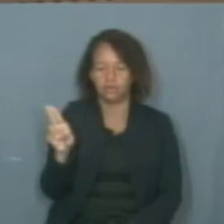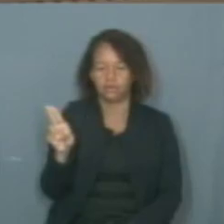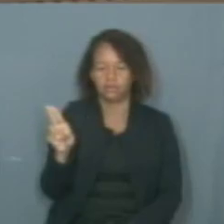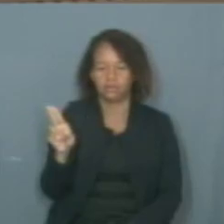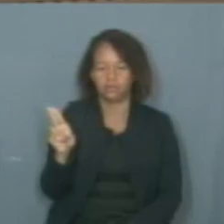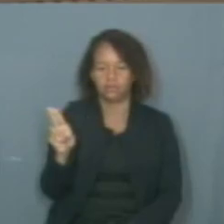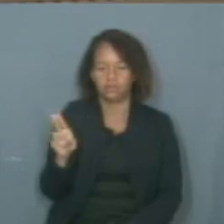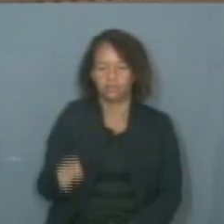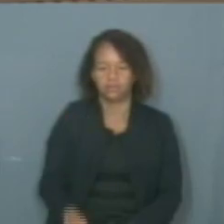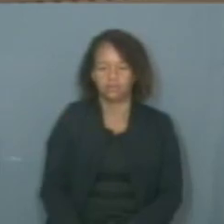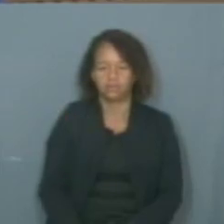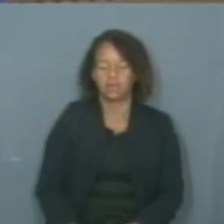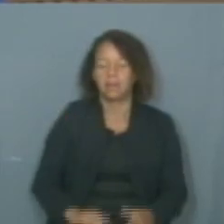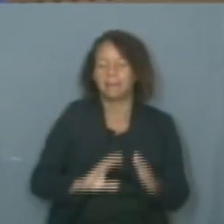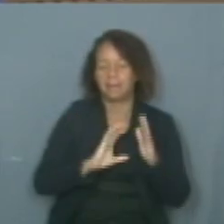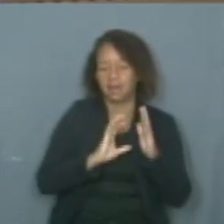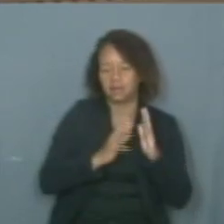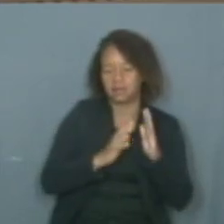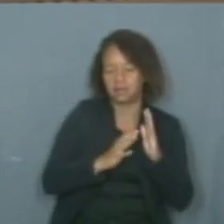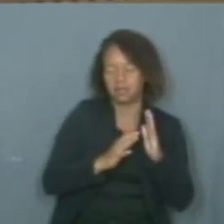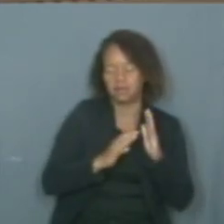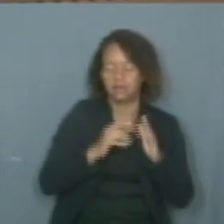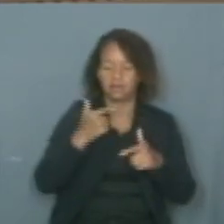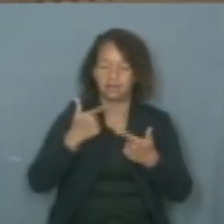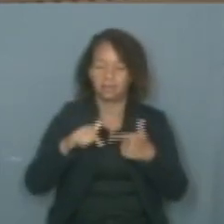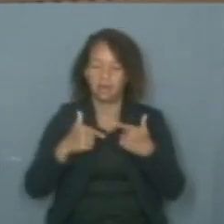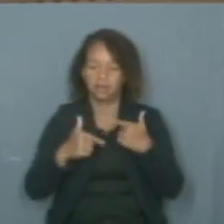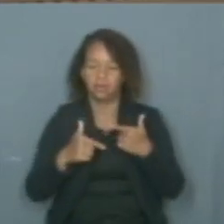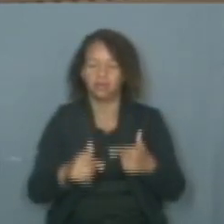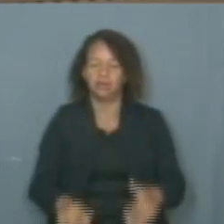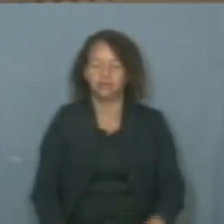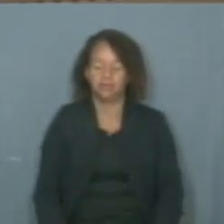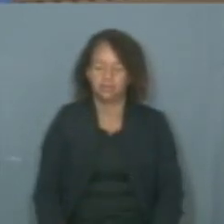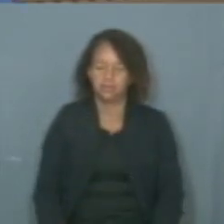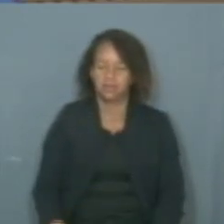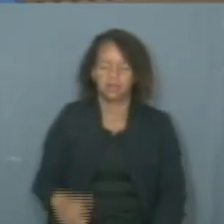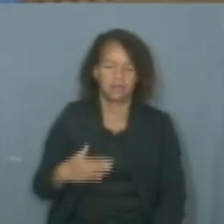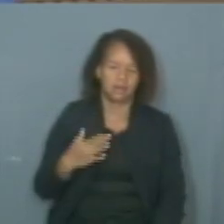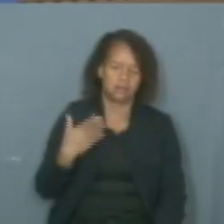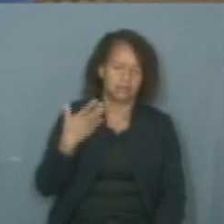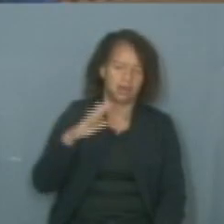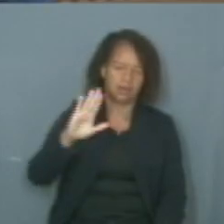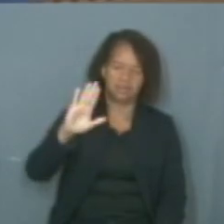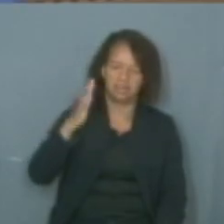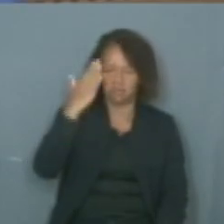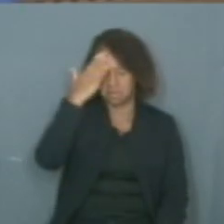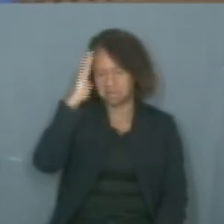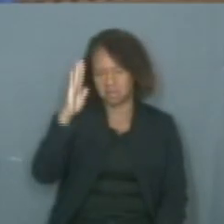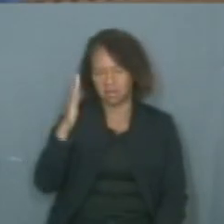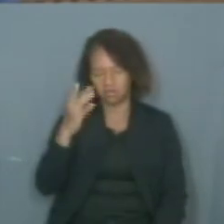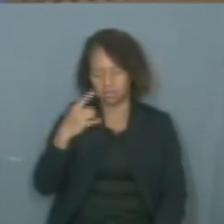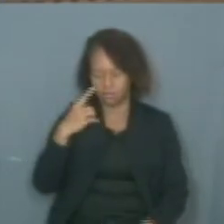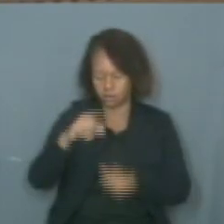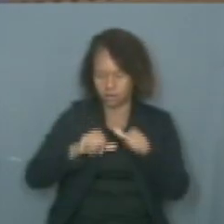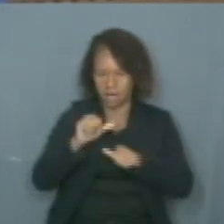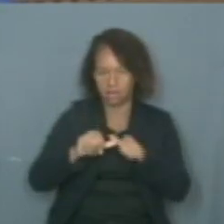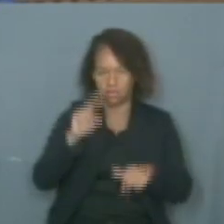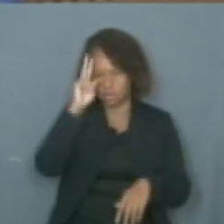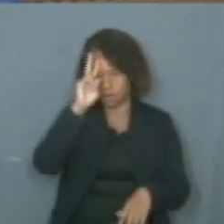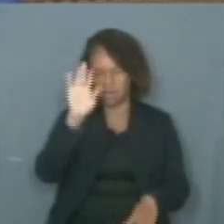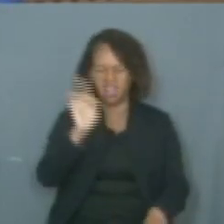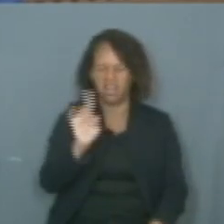sobrenome. Partido dos Trabalhadores. Porque lá na frente, talvez eles tentem recriar a história também, né?